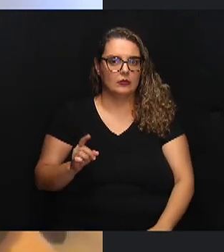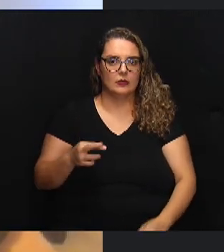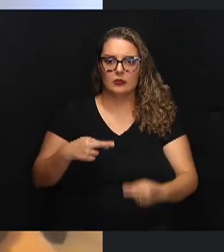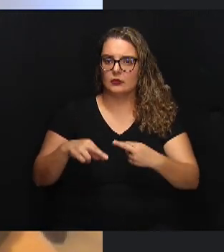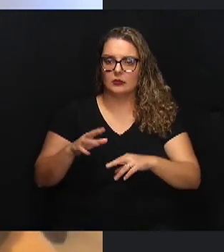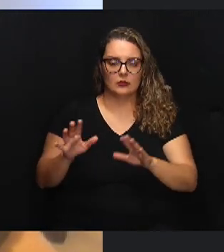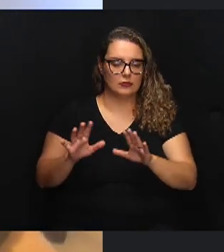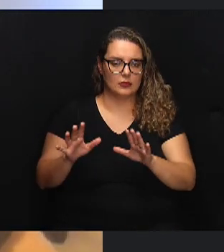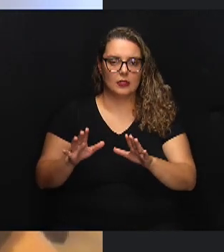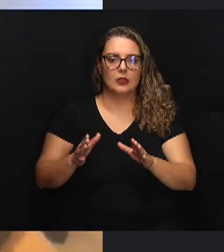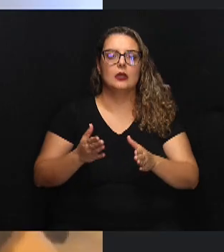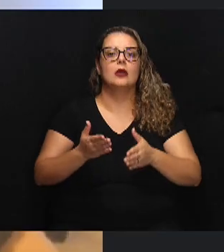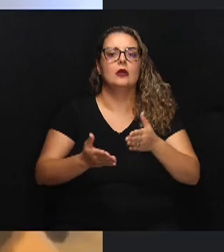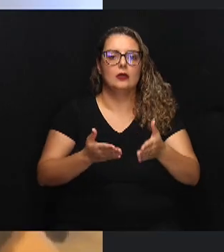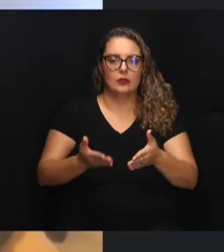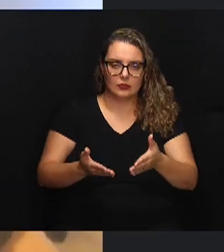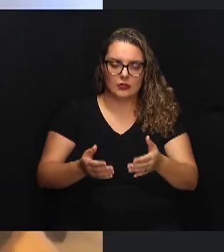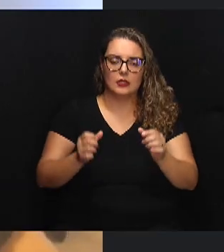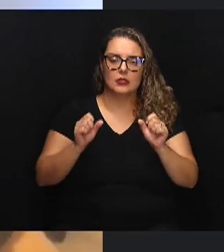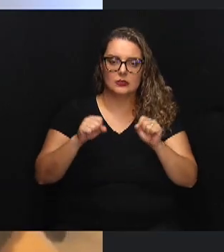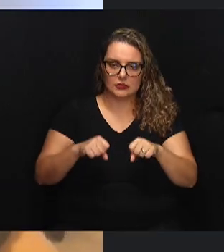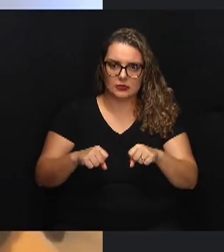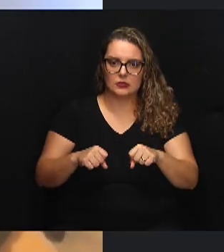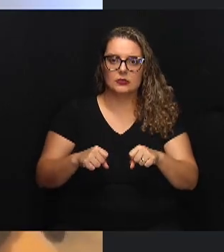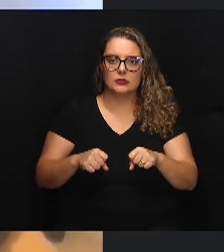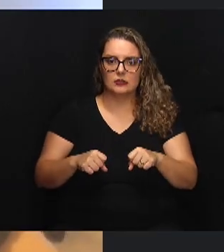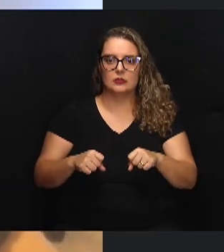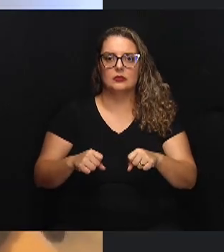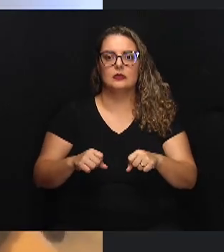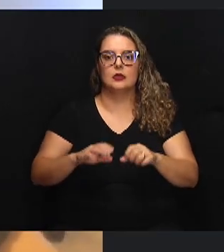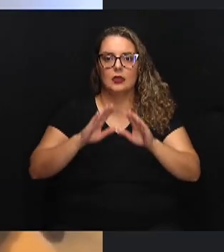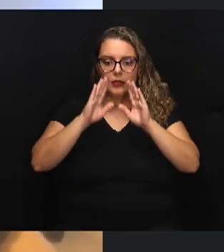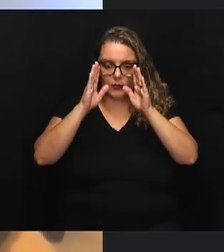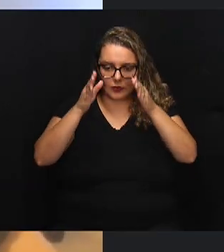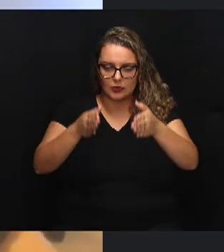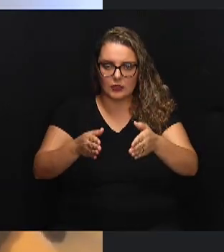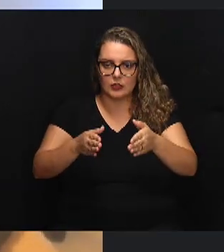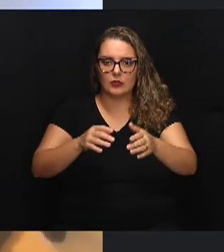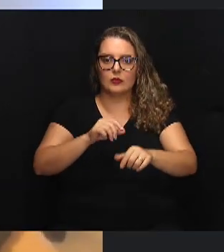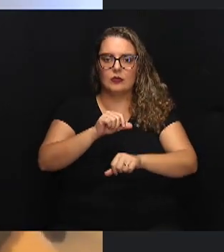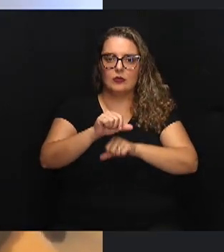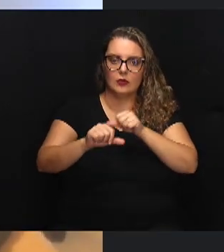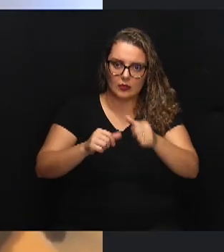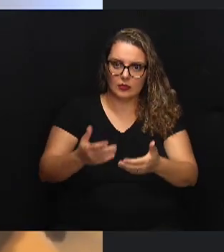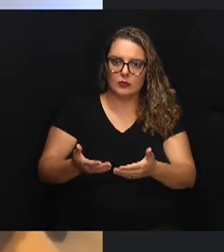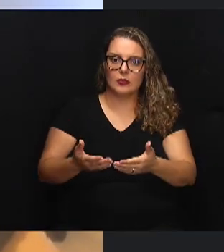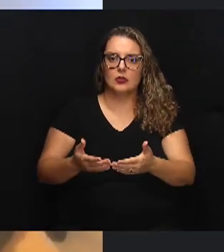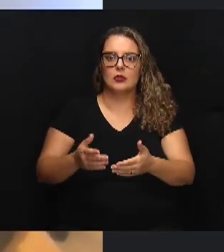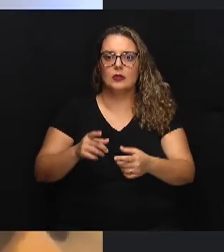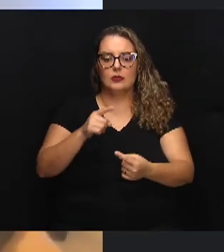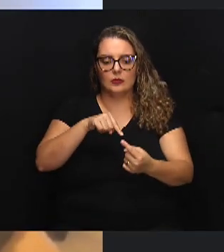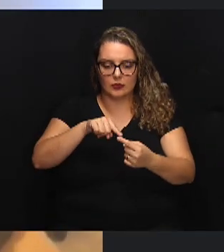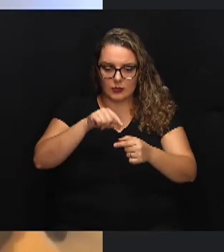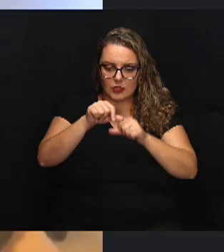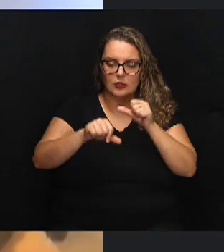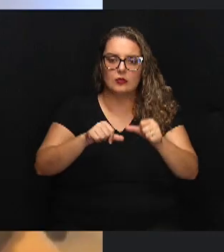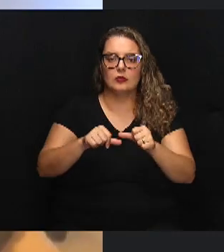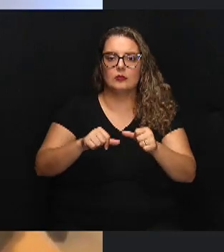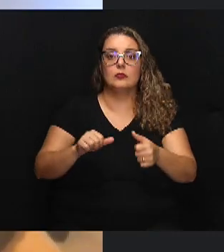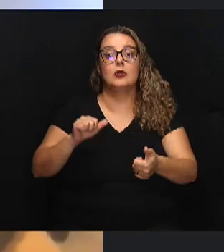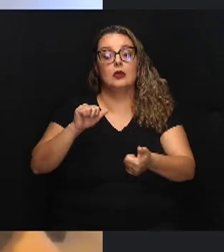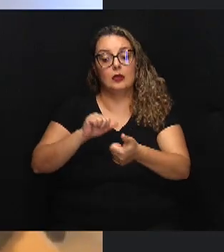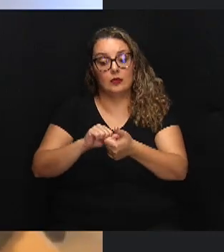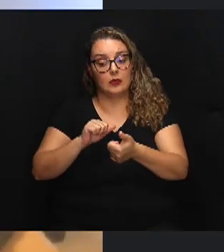com isso, tá? Então, é simplesmente mudar o foco do tratamento, o objetivo do tratamento para a qualidade de vida,